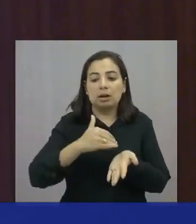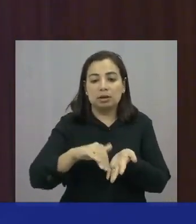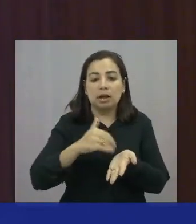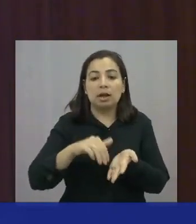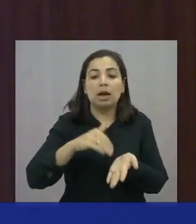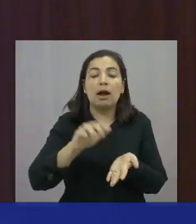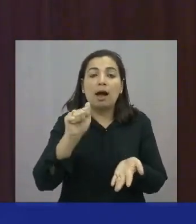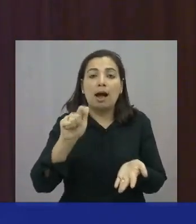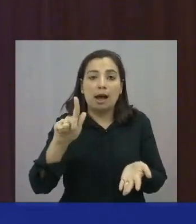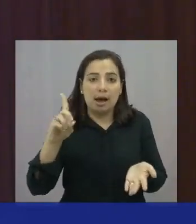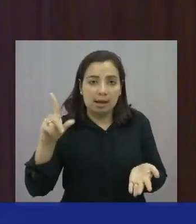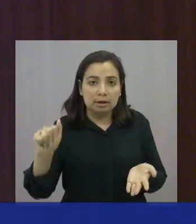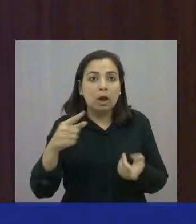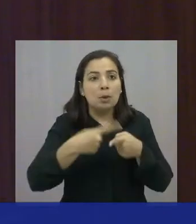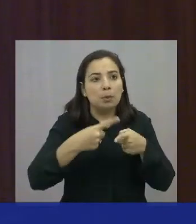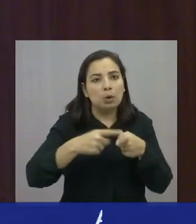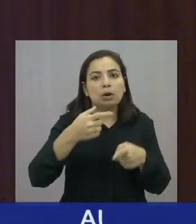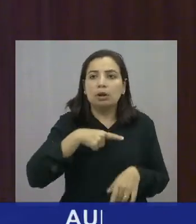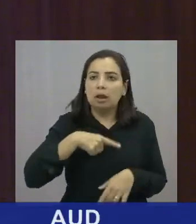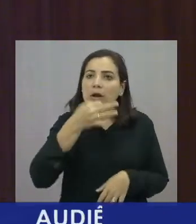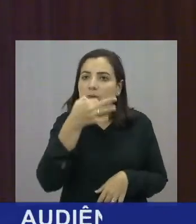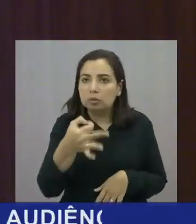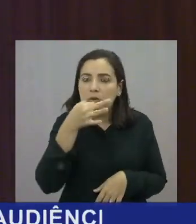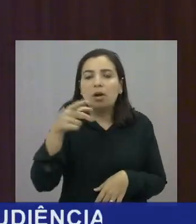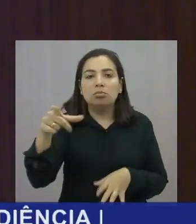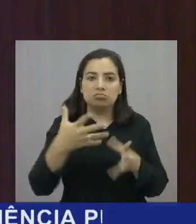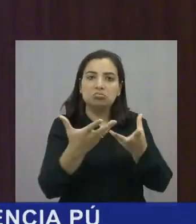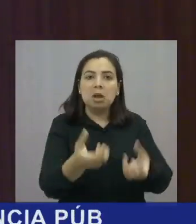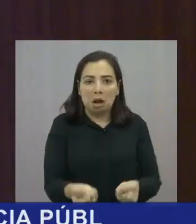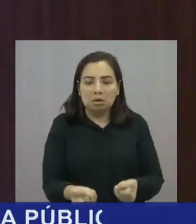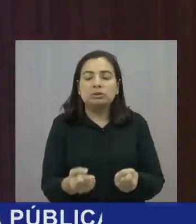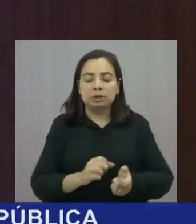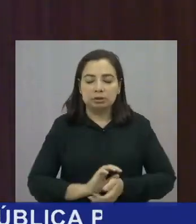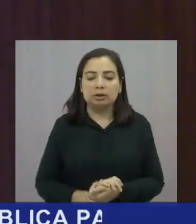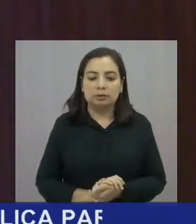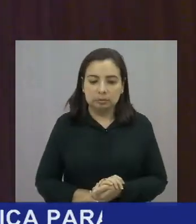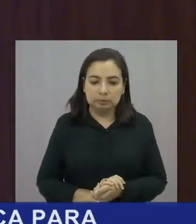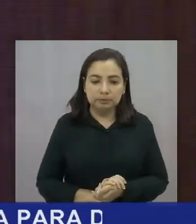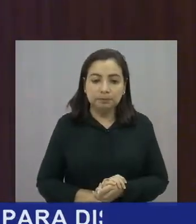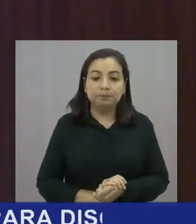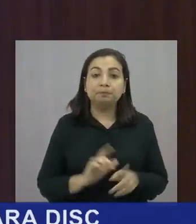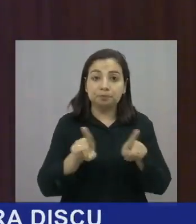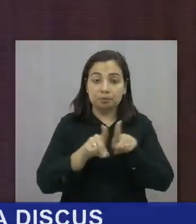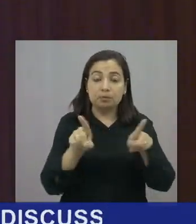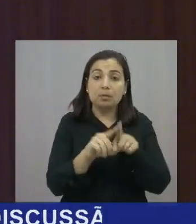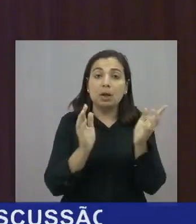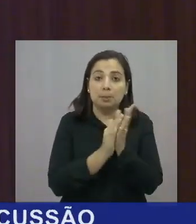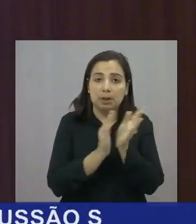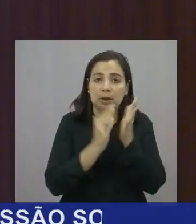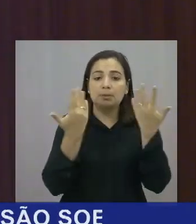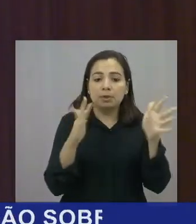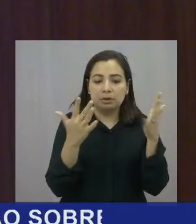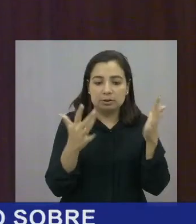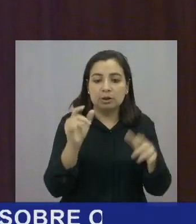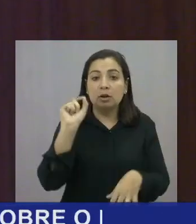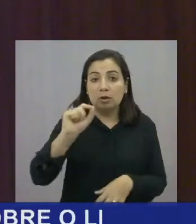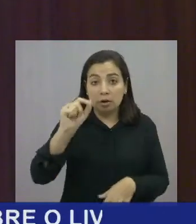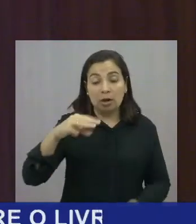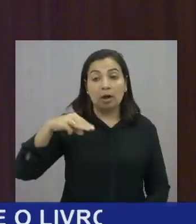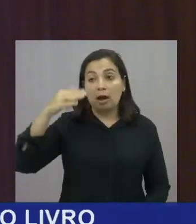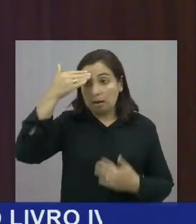ter acatado algumas de nossas sugestões na versão atual. Quero parabenizar e agradecer ao Ministério